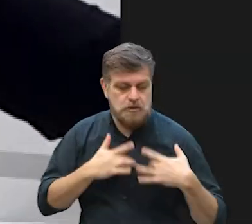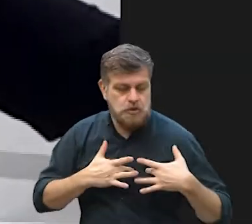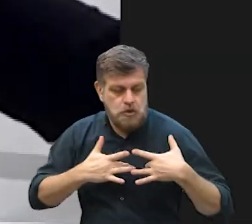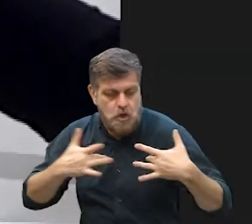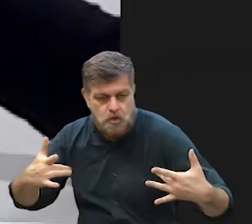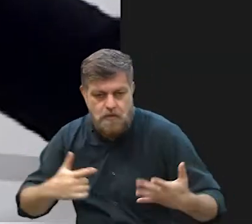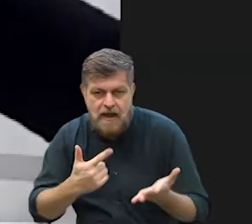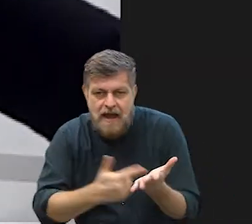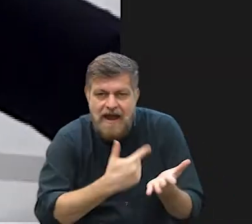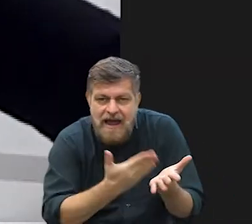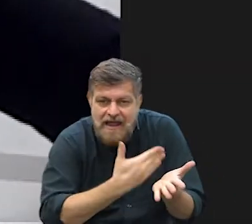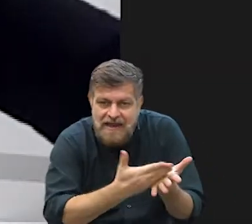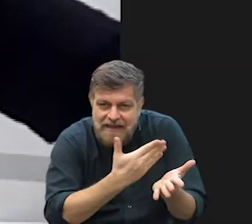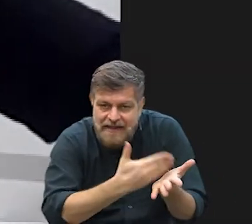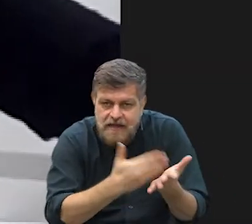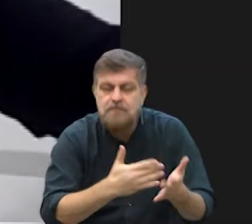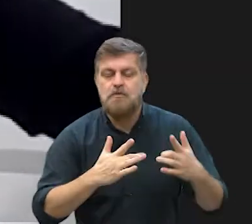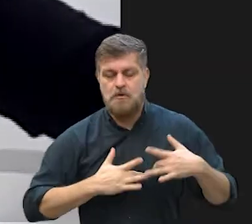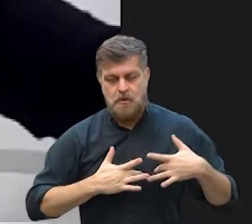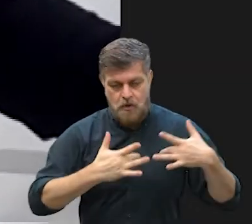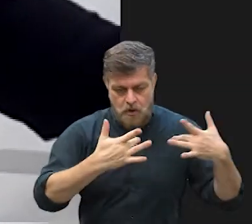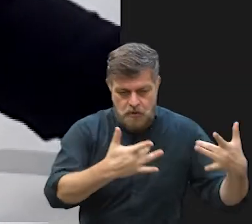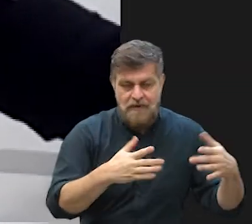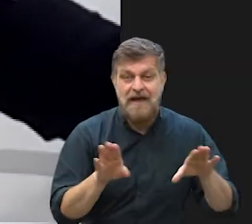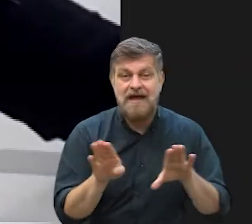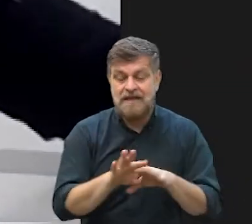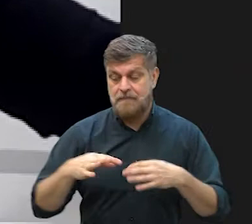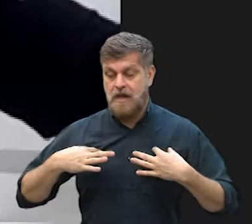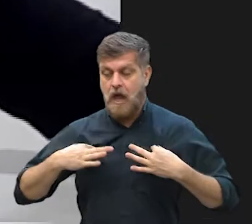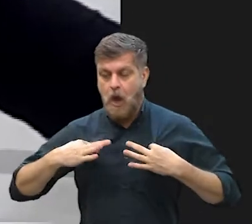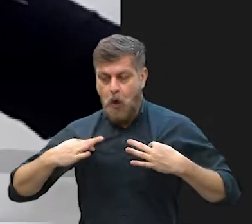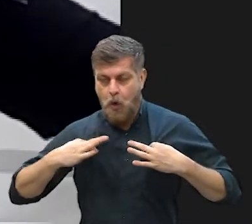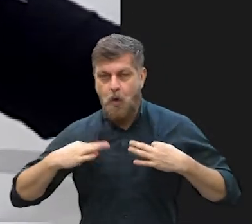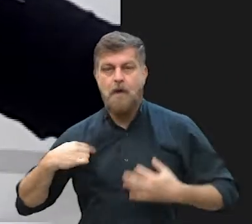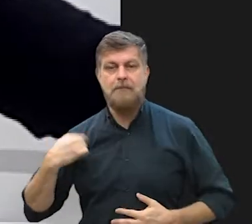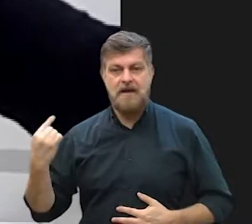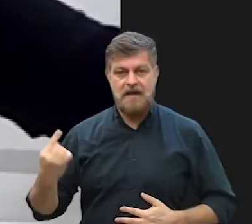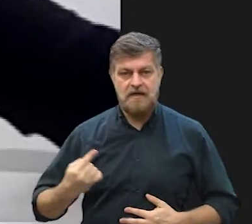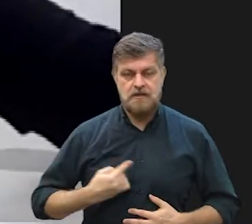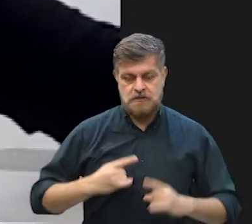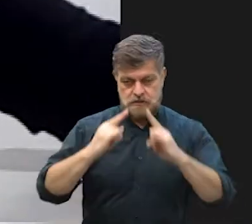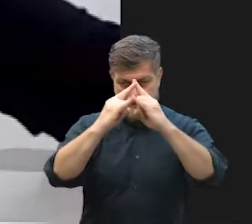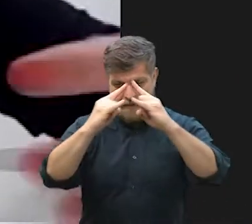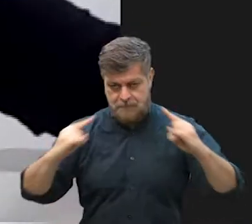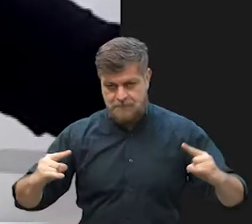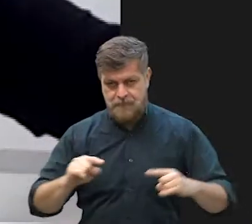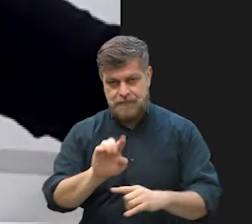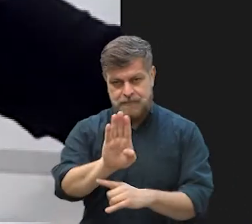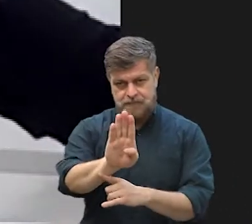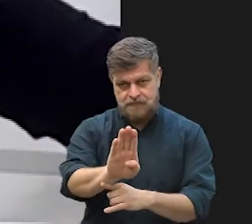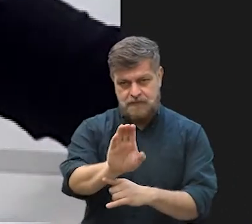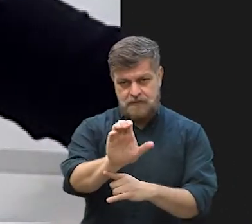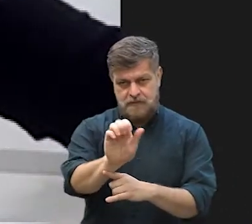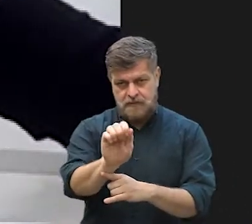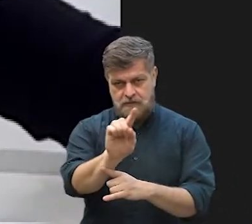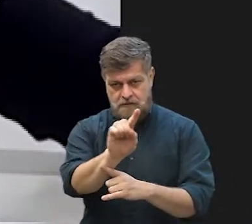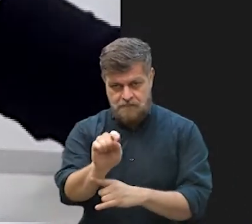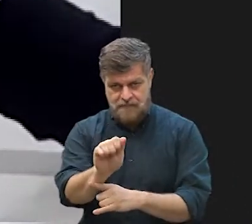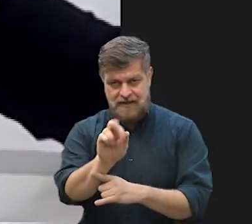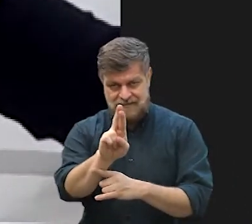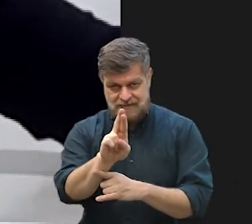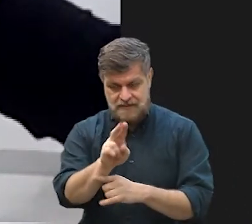tenho doação de roupa, né? Que nós fazemos bazar para a família, para a comunidade, inclusive. Eu tenho doação de